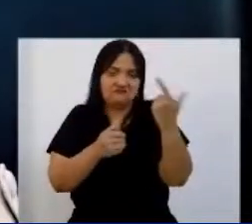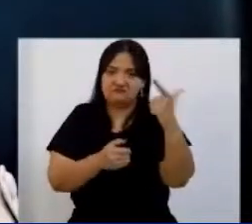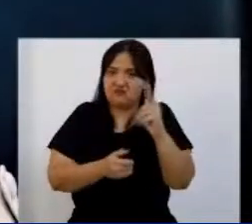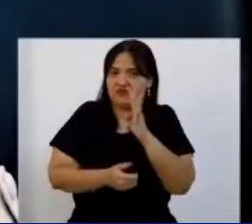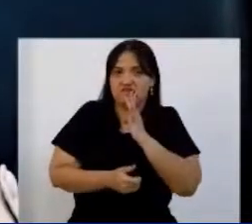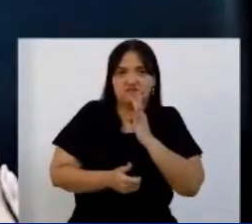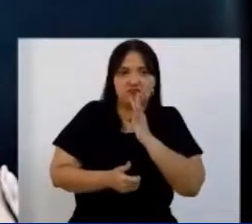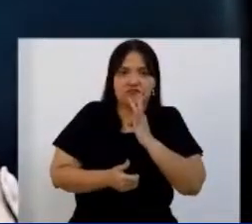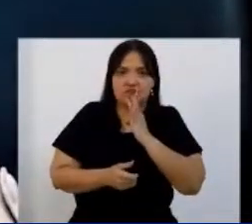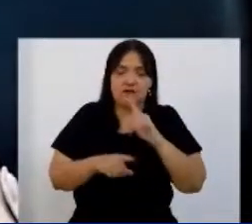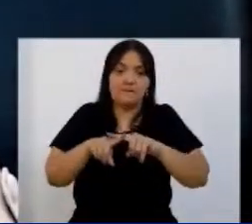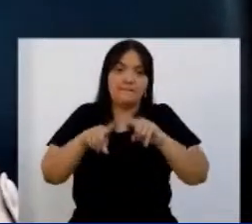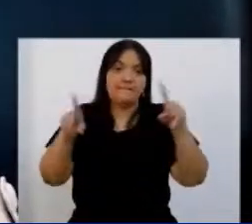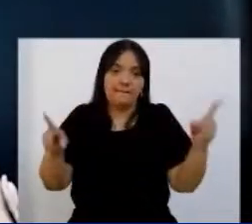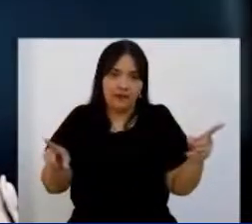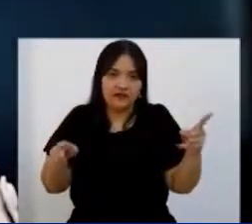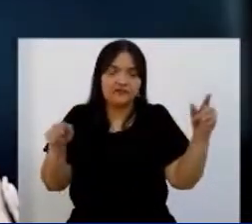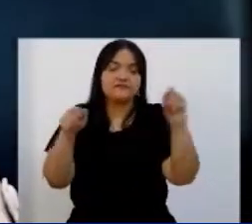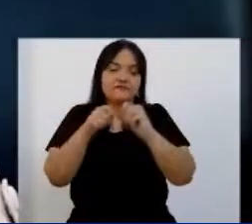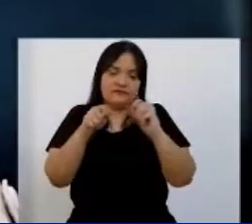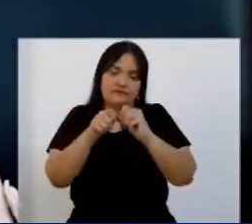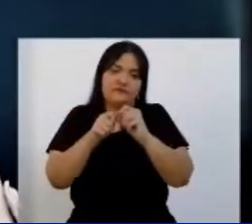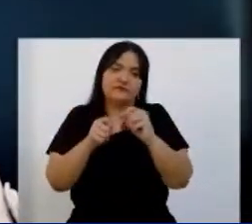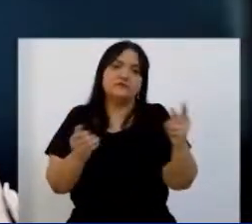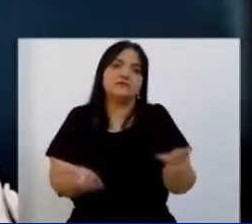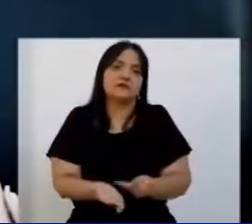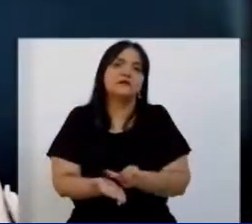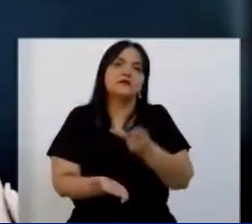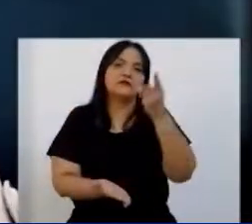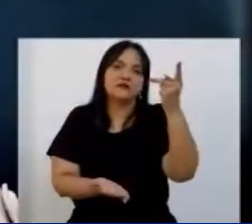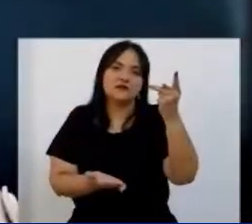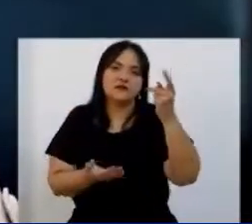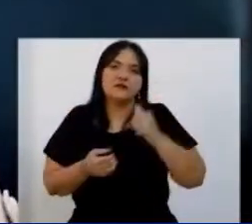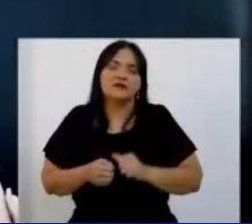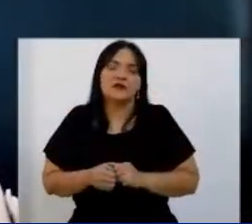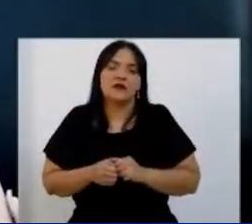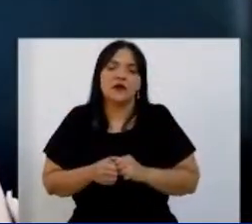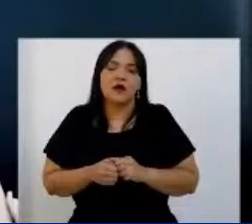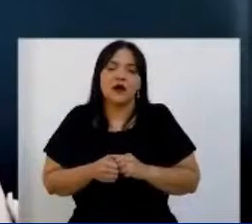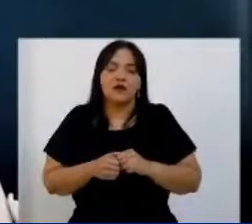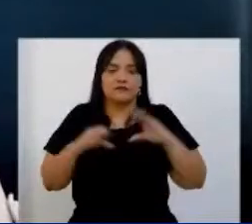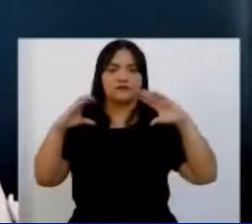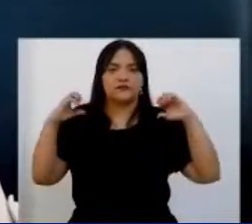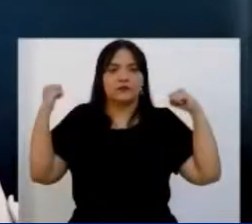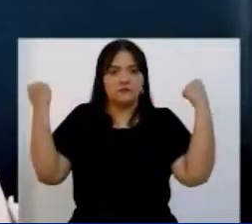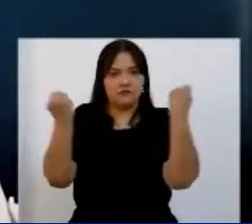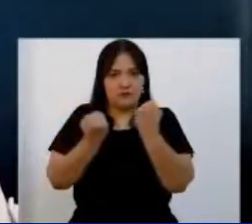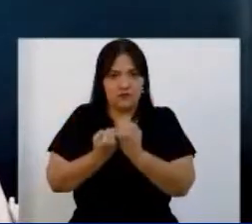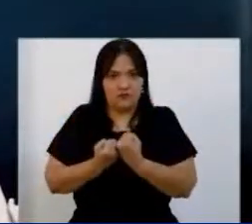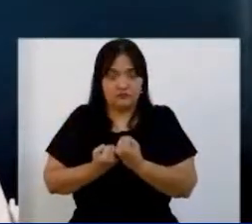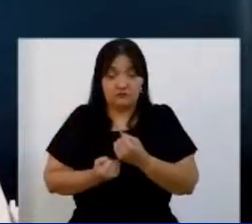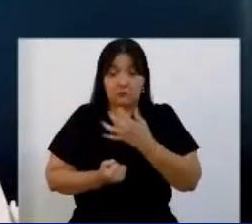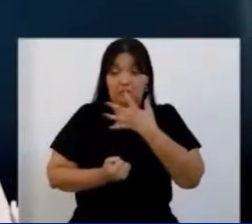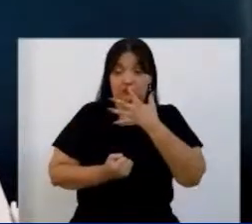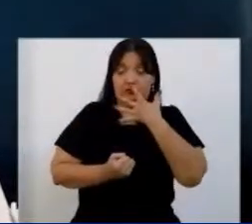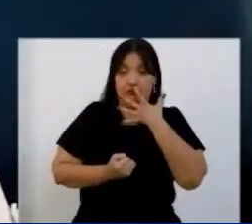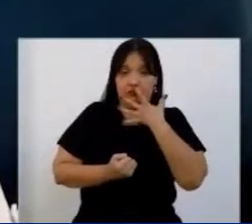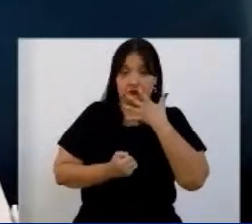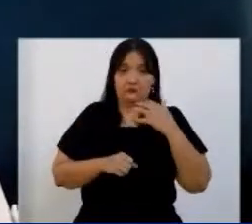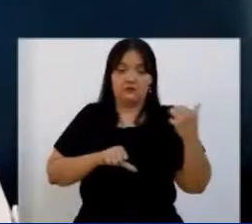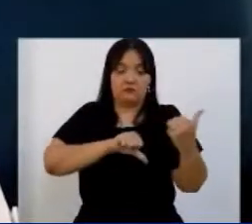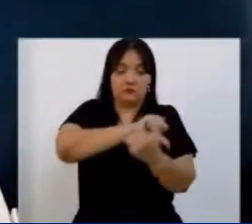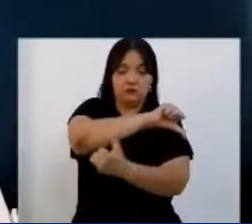inteiro, a gente não tinha esse know-how, mas a gente se reinventou. E aí o simpósio aconteceu e, para nossa